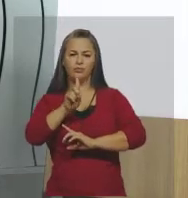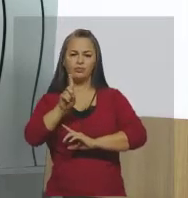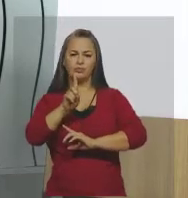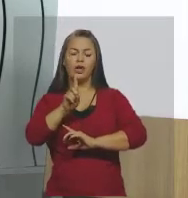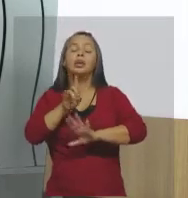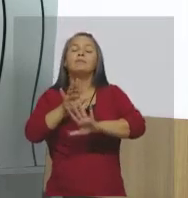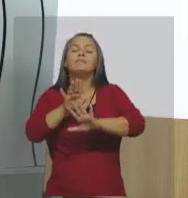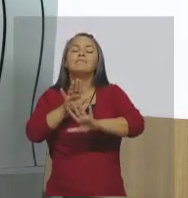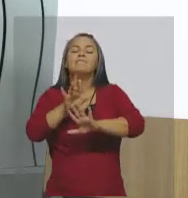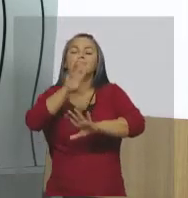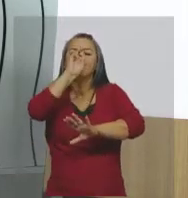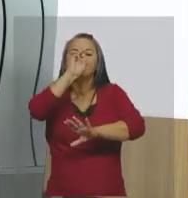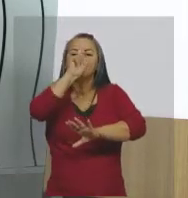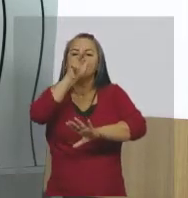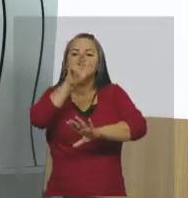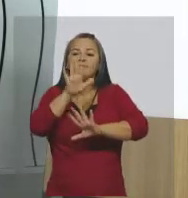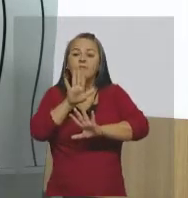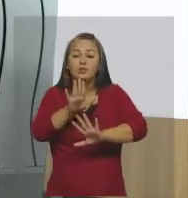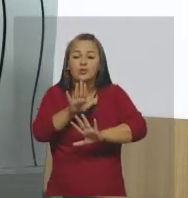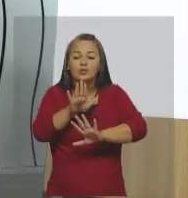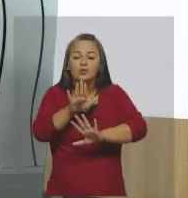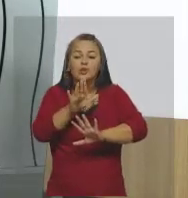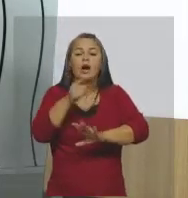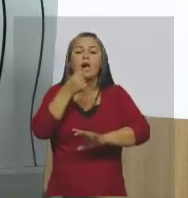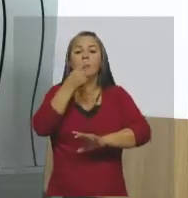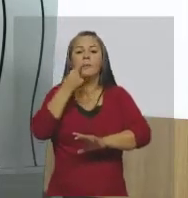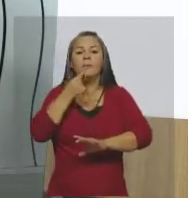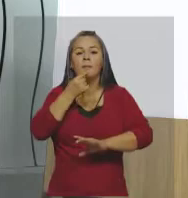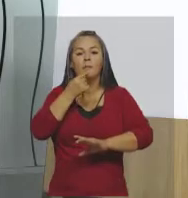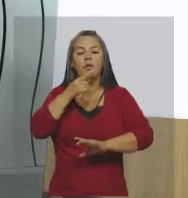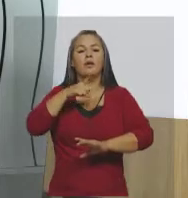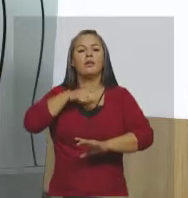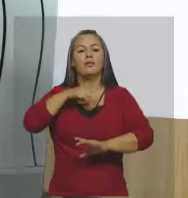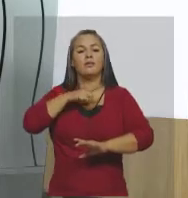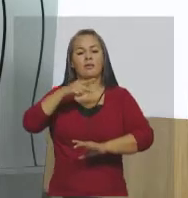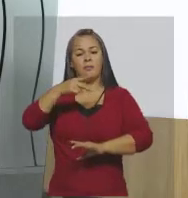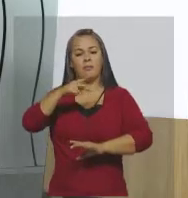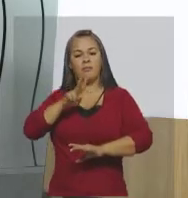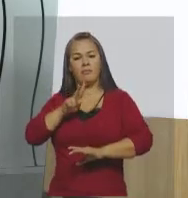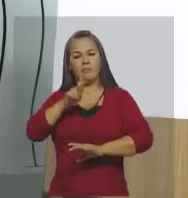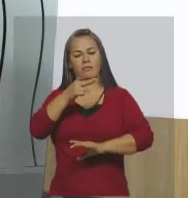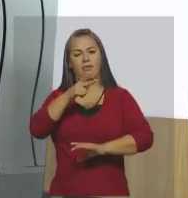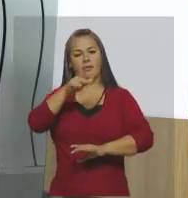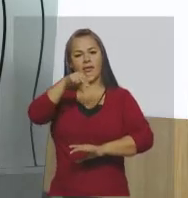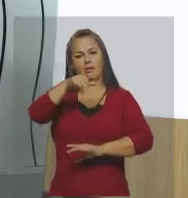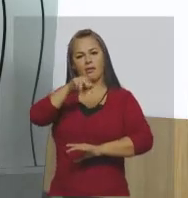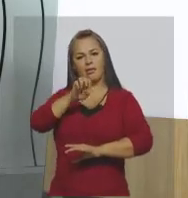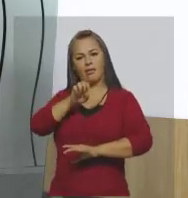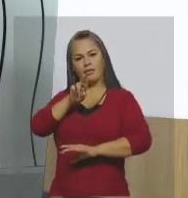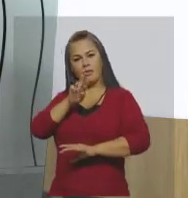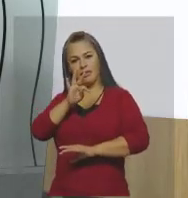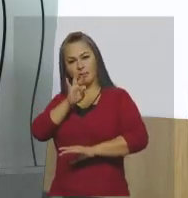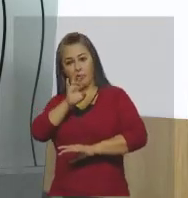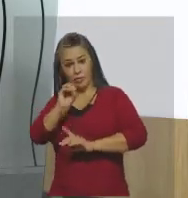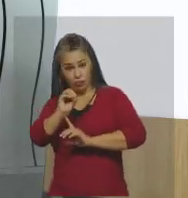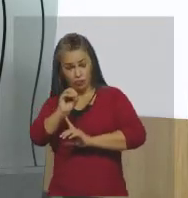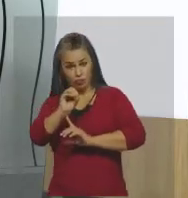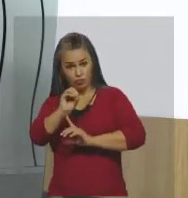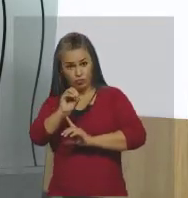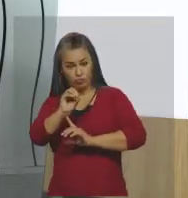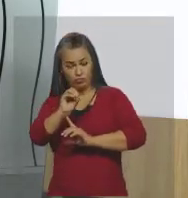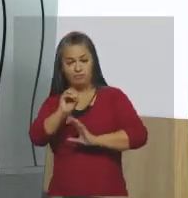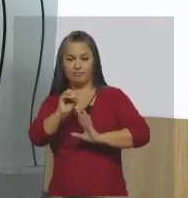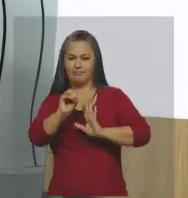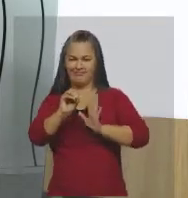Perdão, eu falei alcalino? Voltando aqui, a boca ela tem um pH neutro, tá? Que não é nem alcalino, que é a mesma coisa que